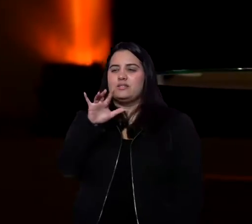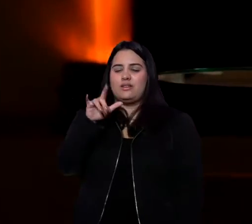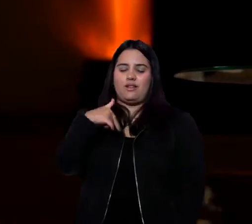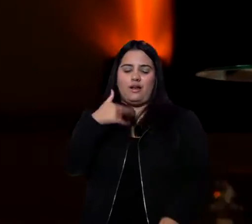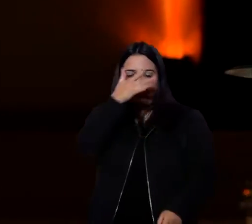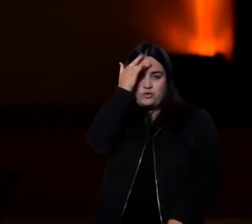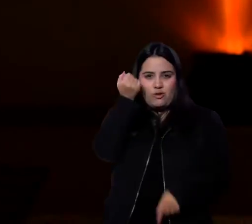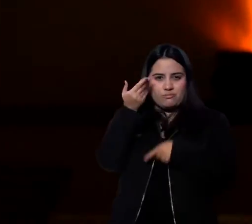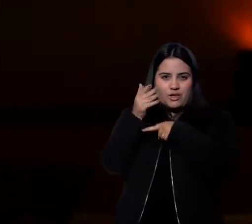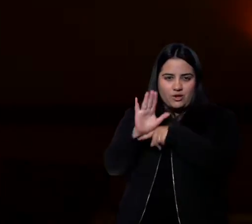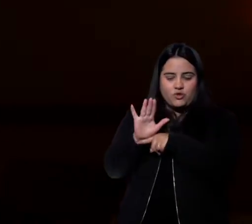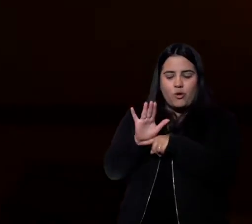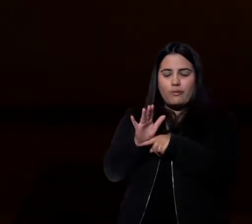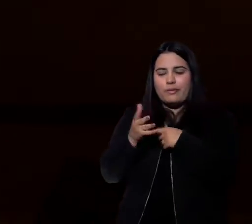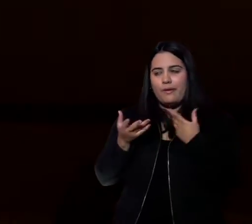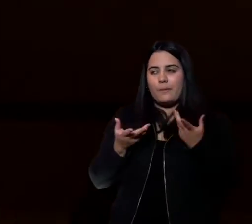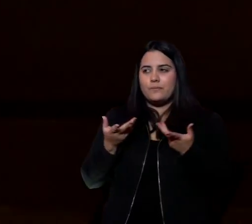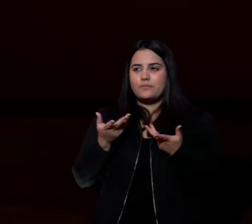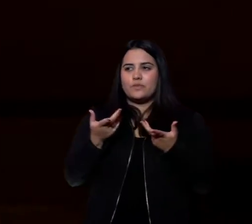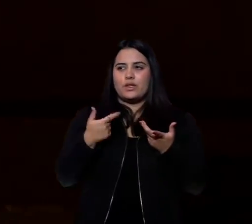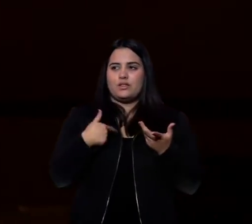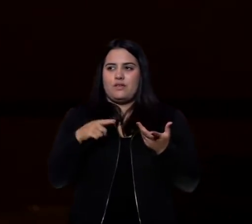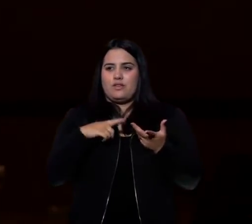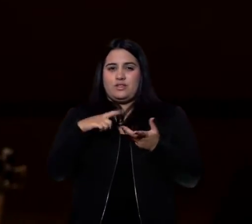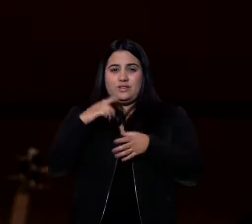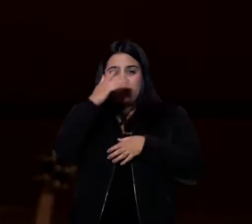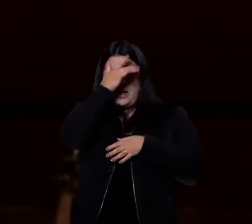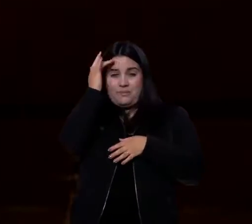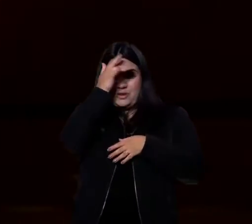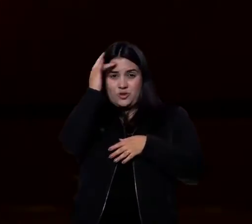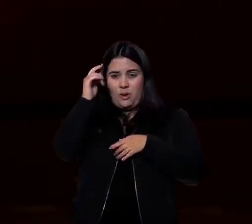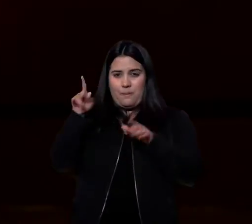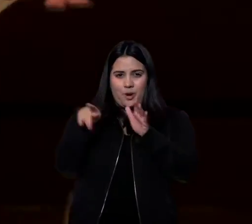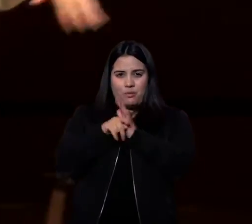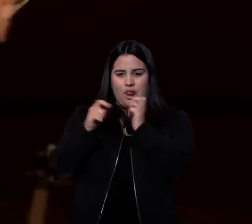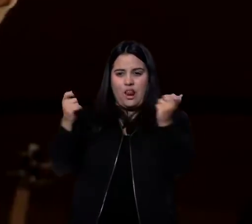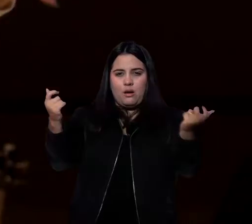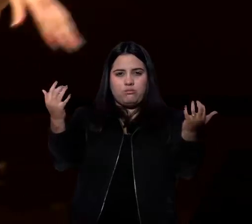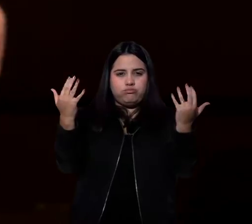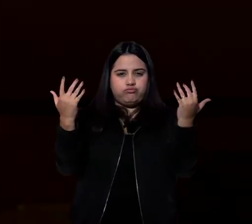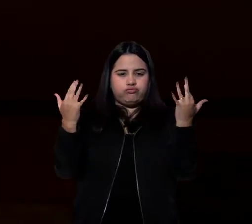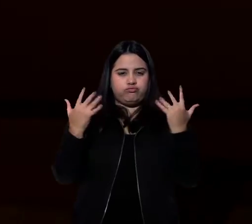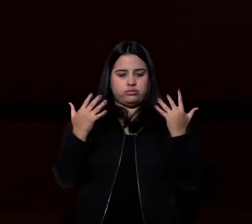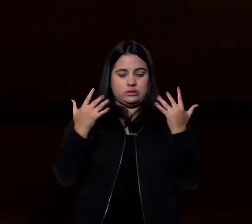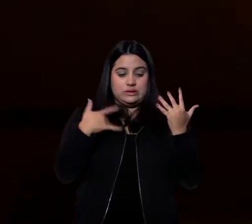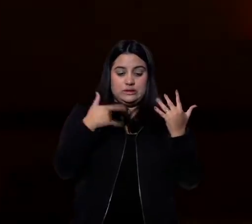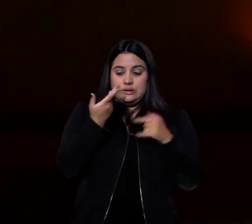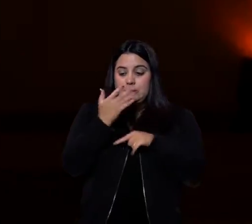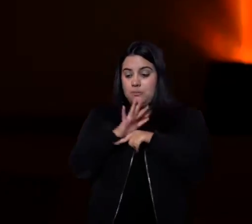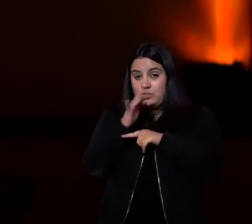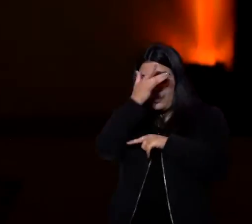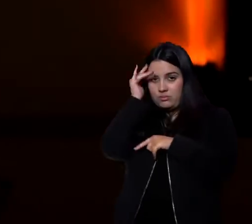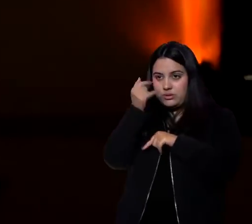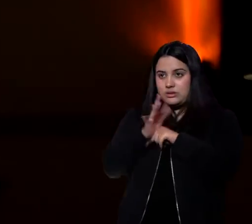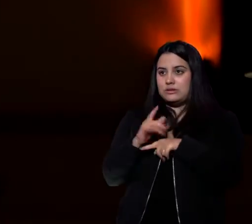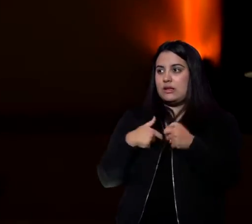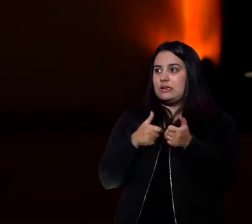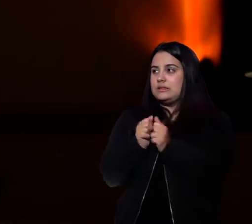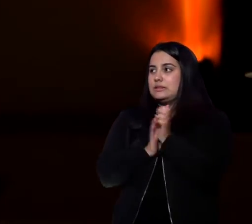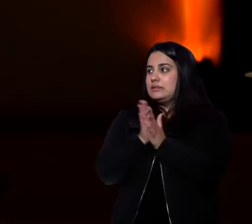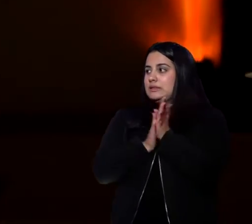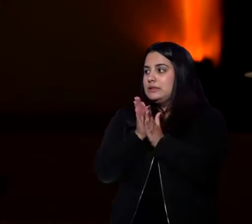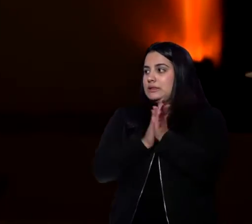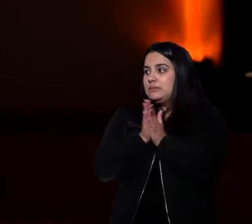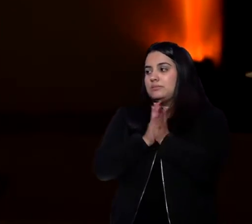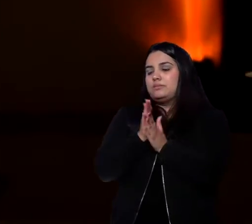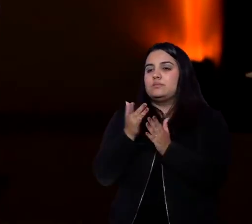dele, que eles estavam cercados por um monte de exército e o ajudante lá estava desesperado. E aí Eliseu fala para Deus